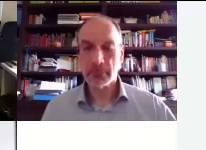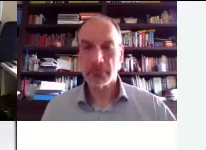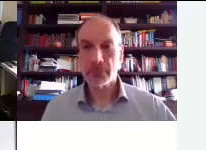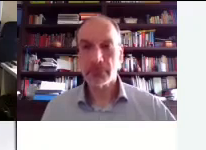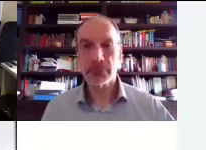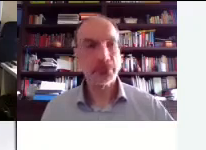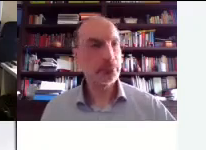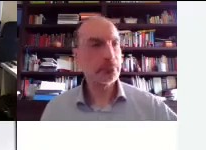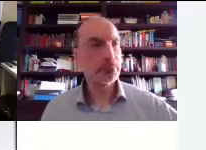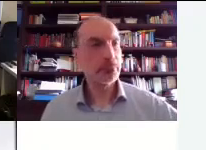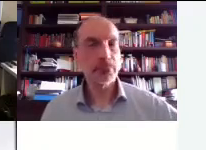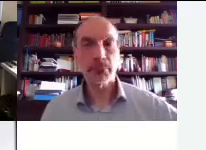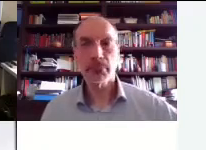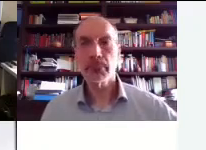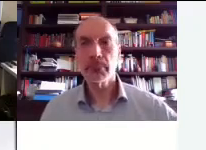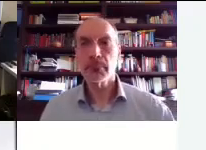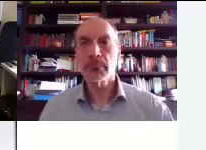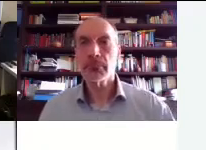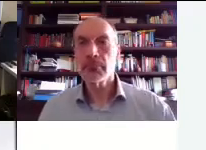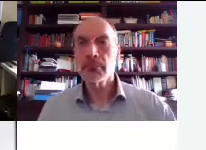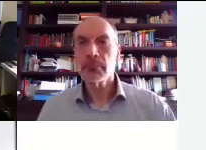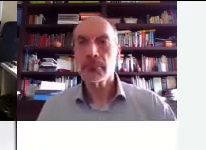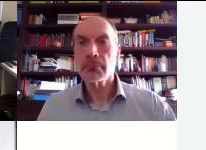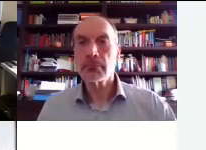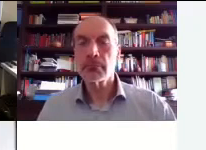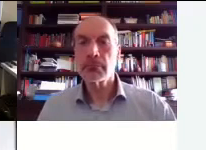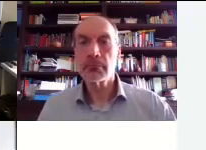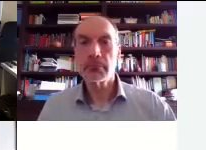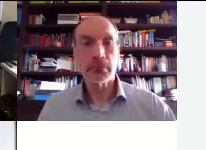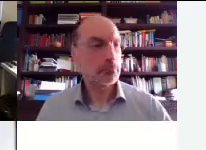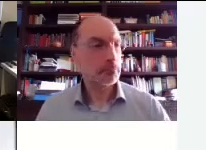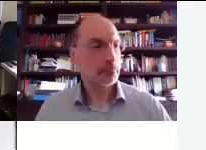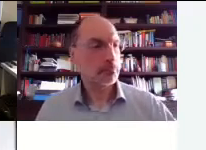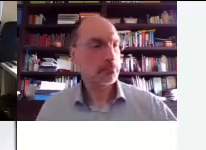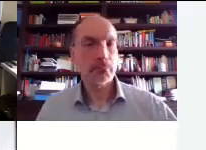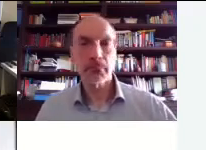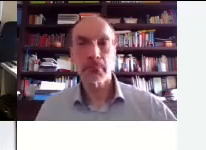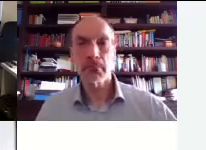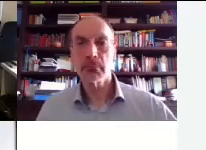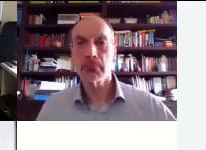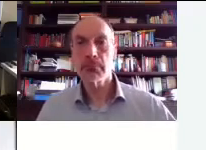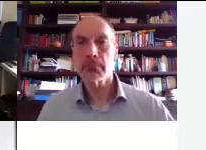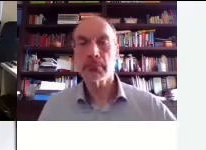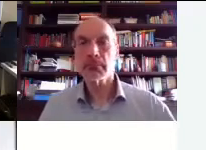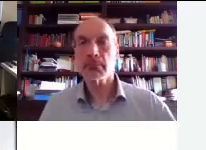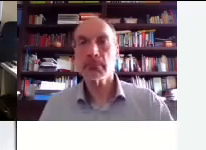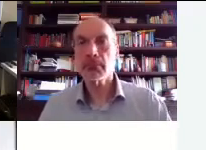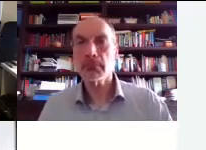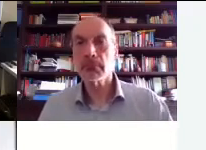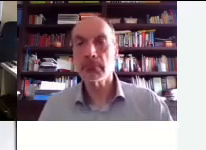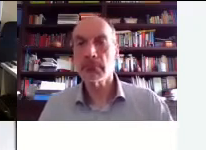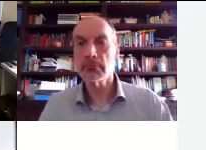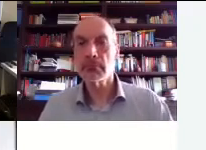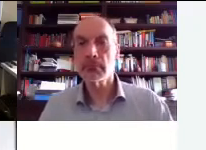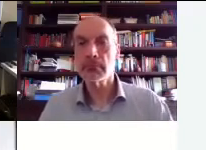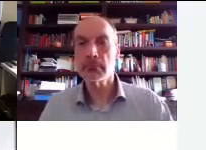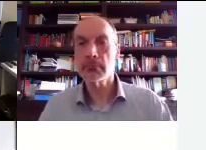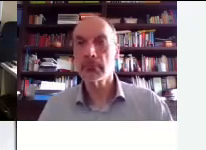explanado o túnel de vento e o modelo a serem utilizados a fim de avaliar os efeitos que o vento